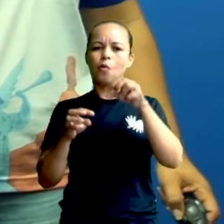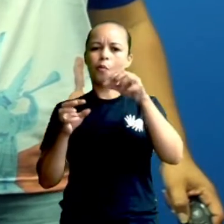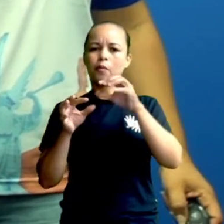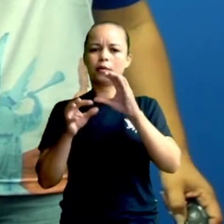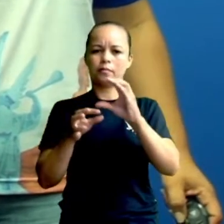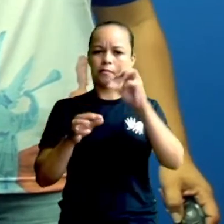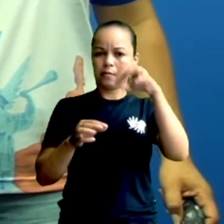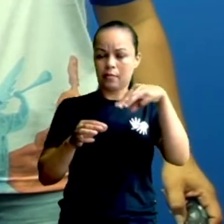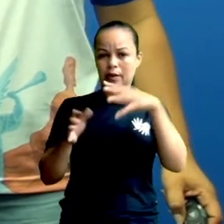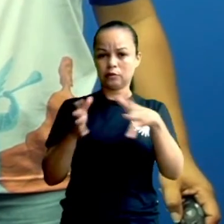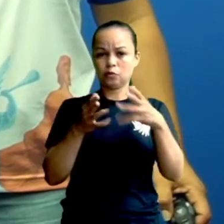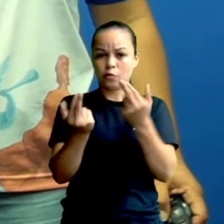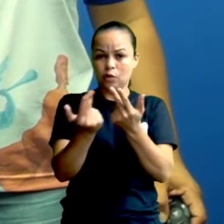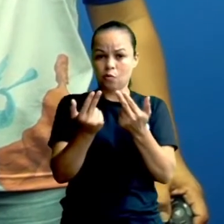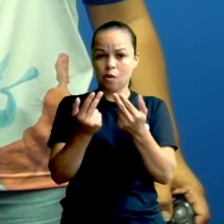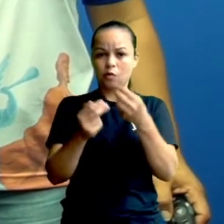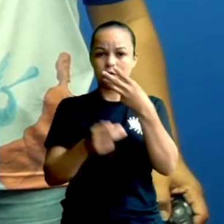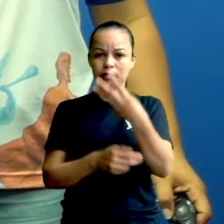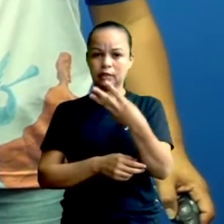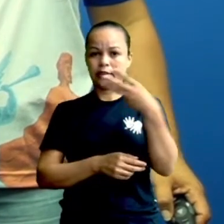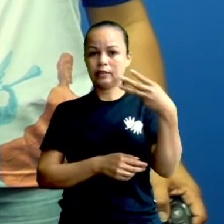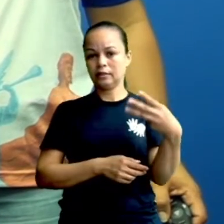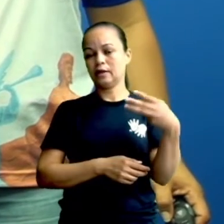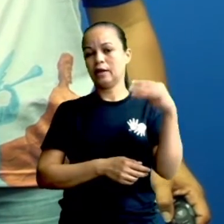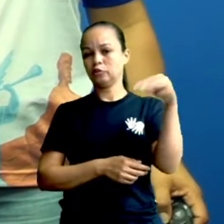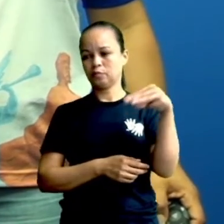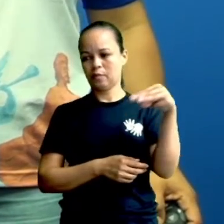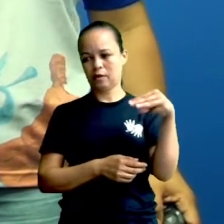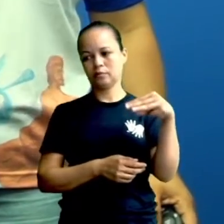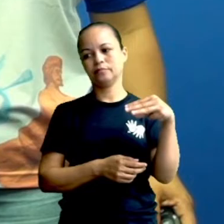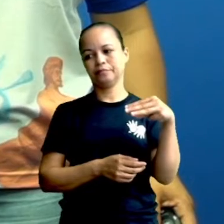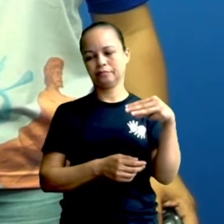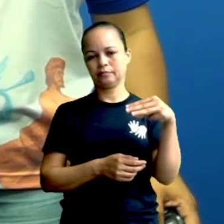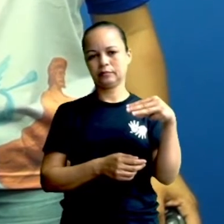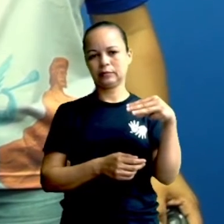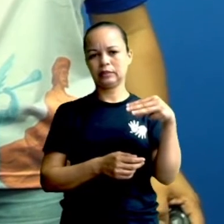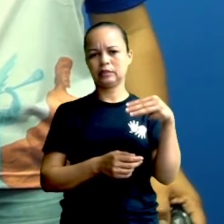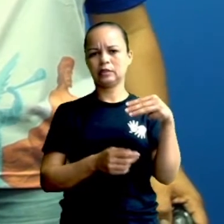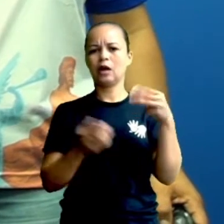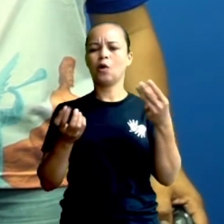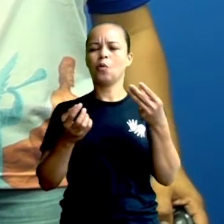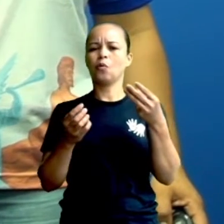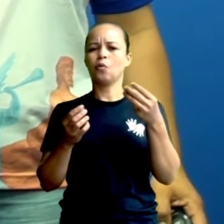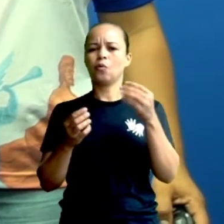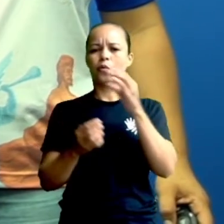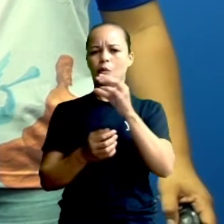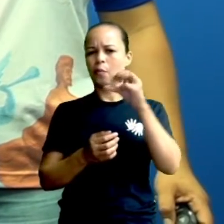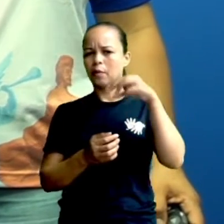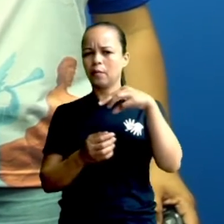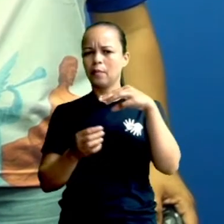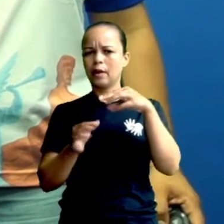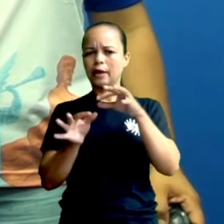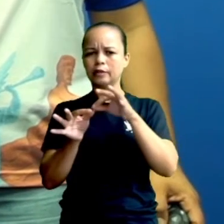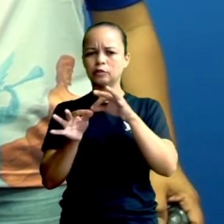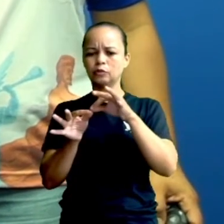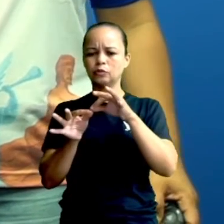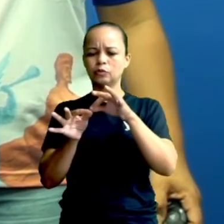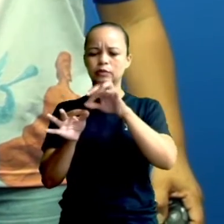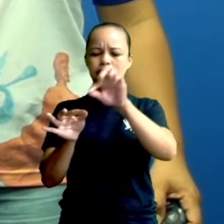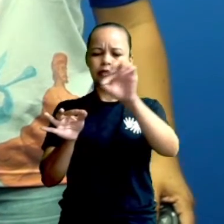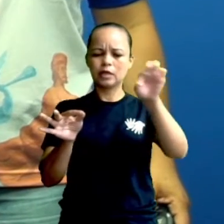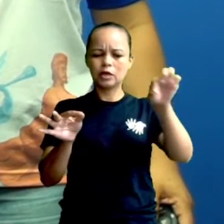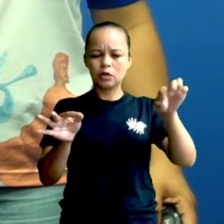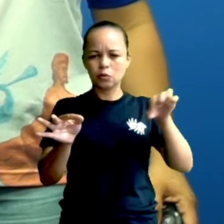33 metros. Então, o comprimento circular dela é 33